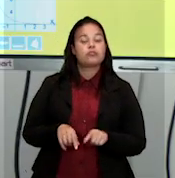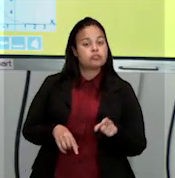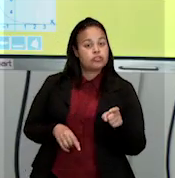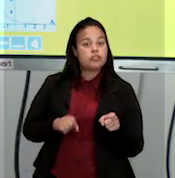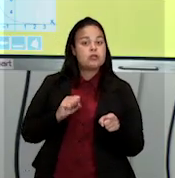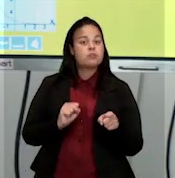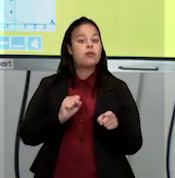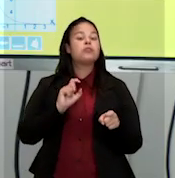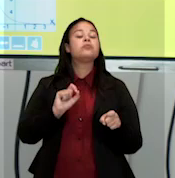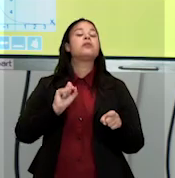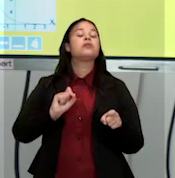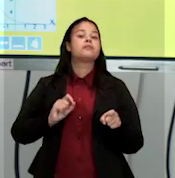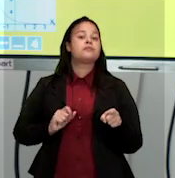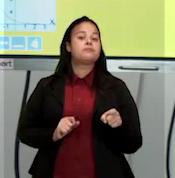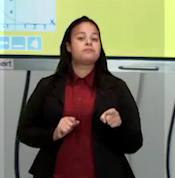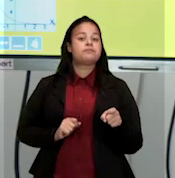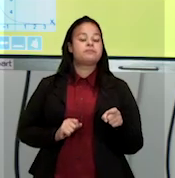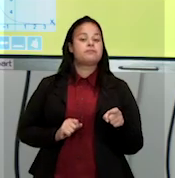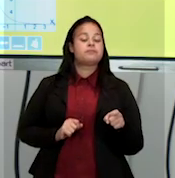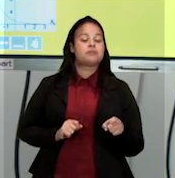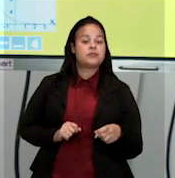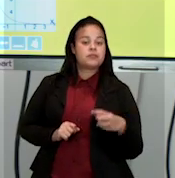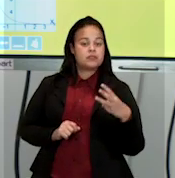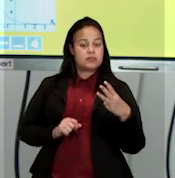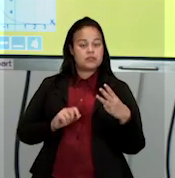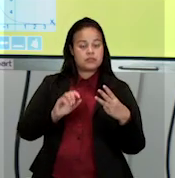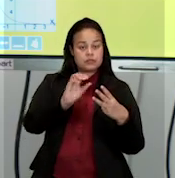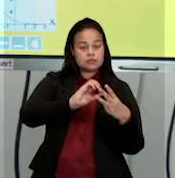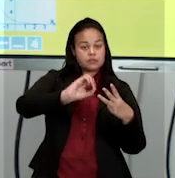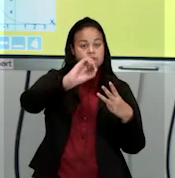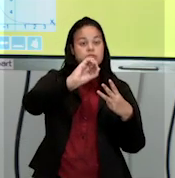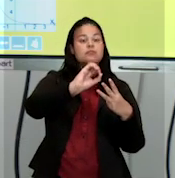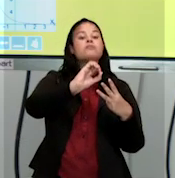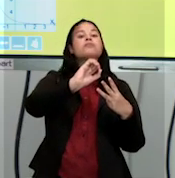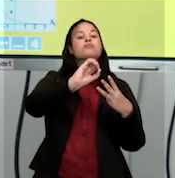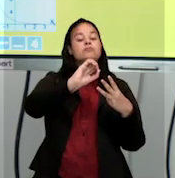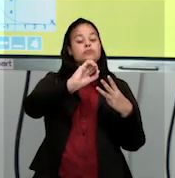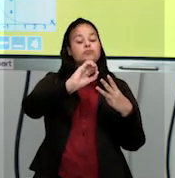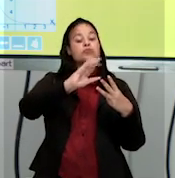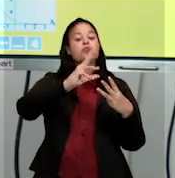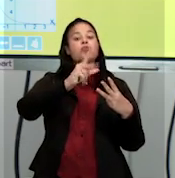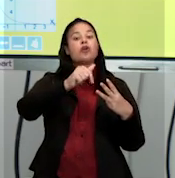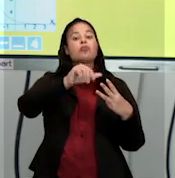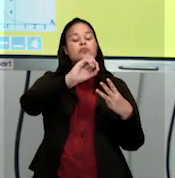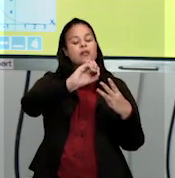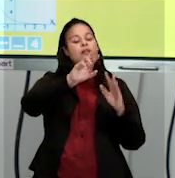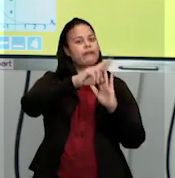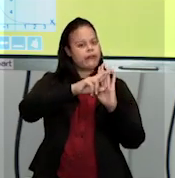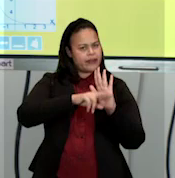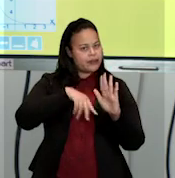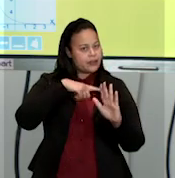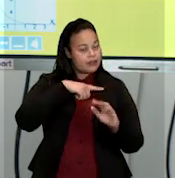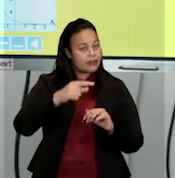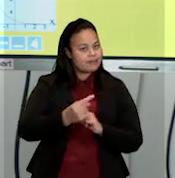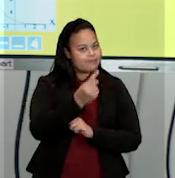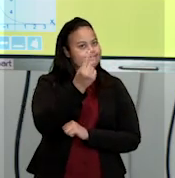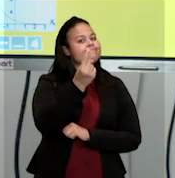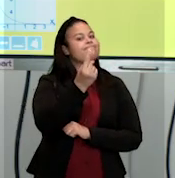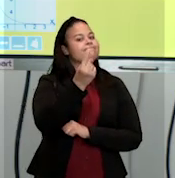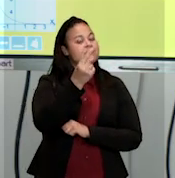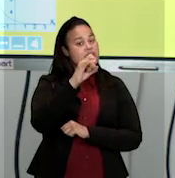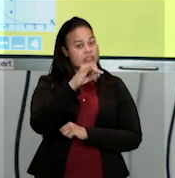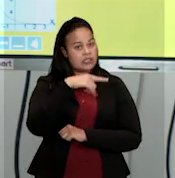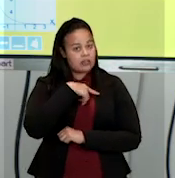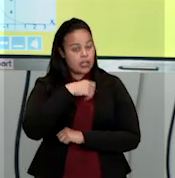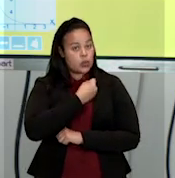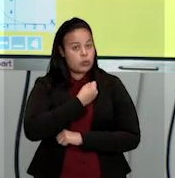ser, aliás, pode ser 3 elevado a 0 também. Todo número elevado a 0, aquela regrinha que nós temos, 1. Então, toda vez que